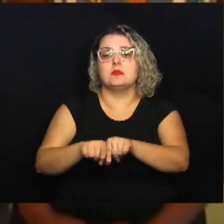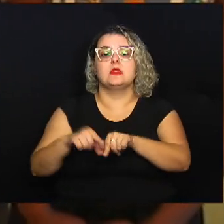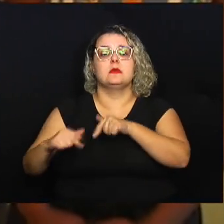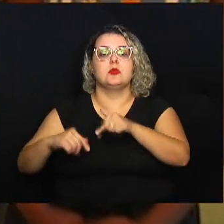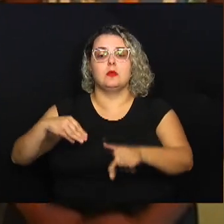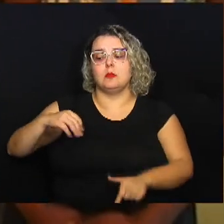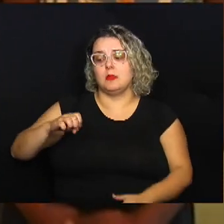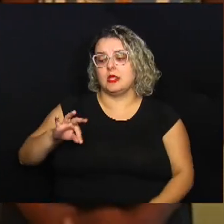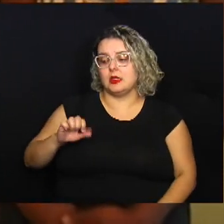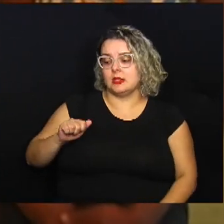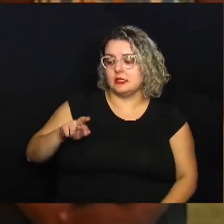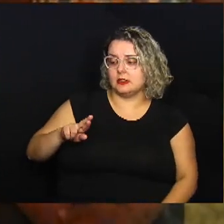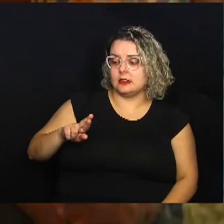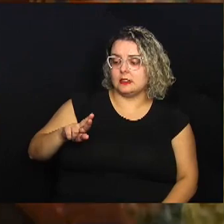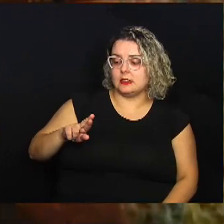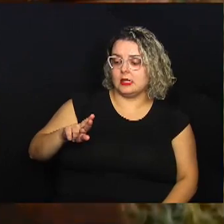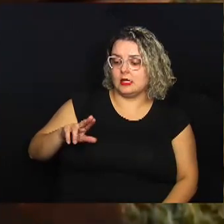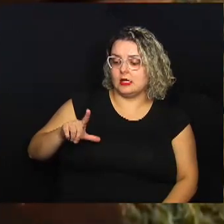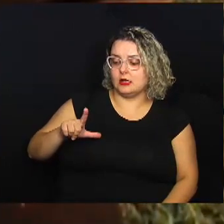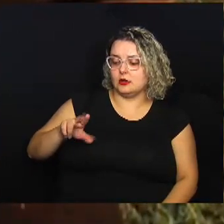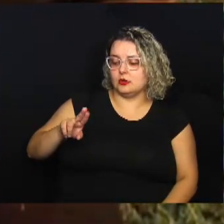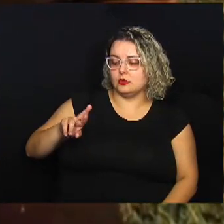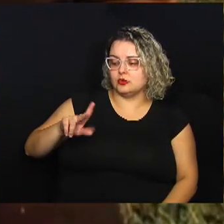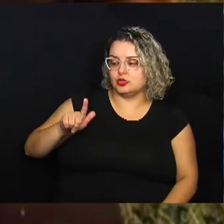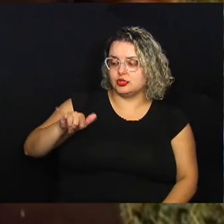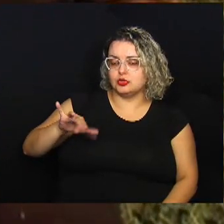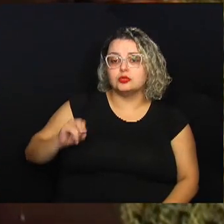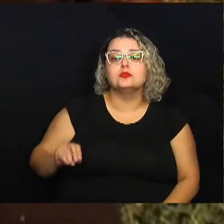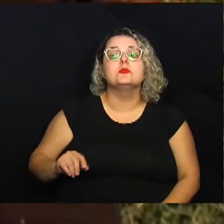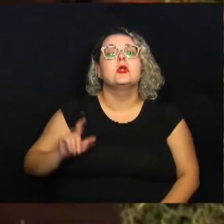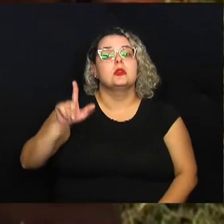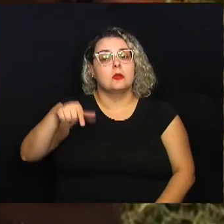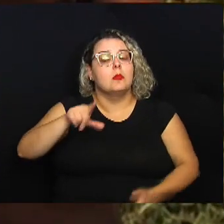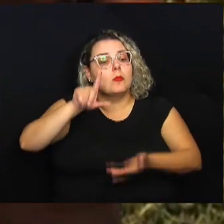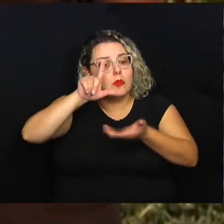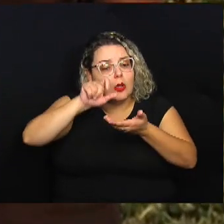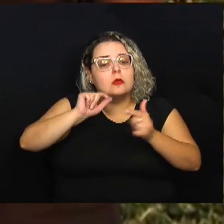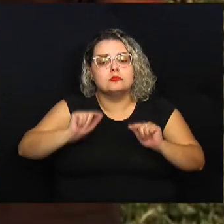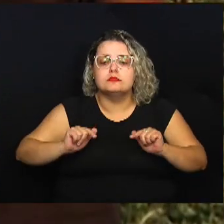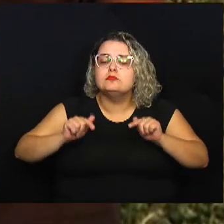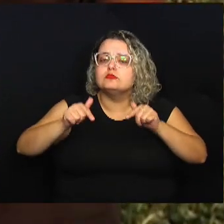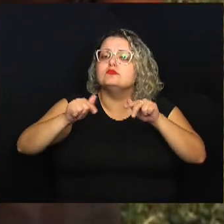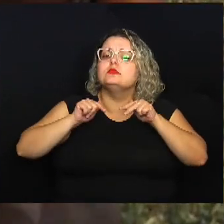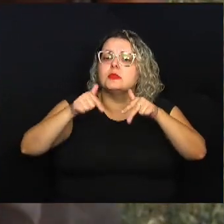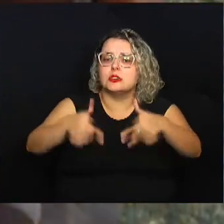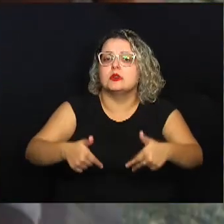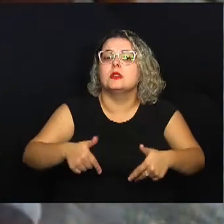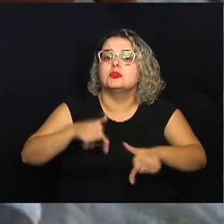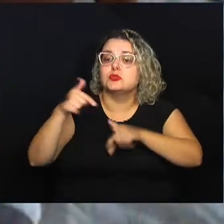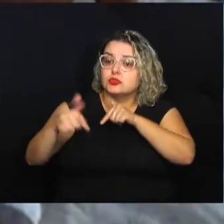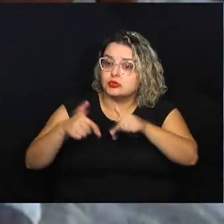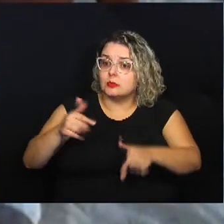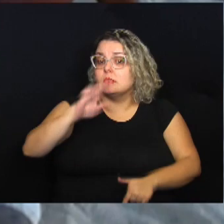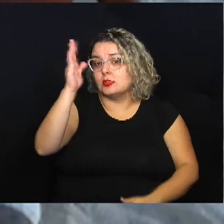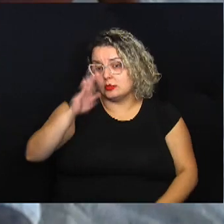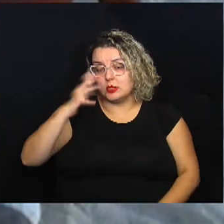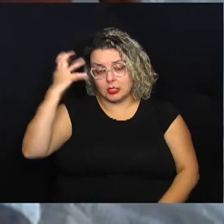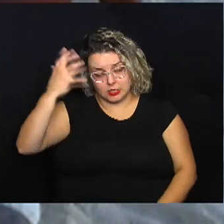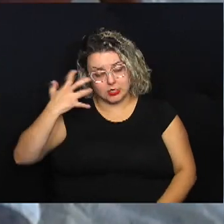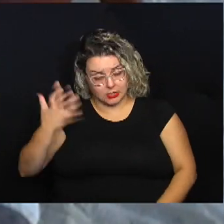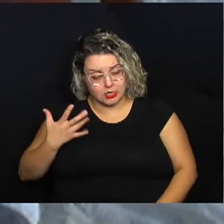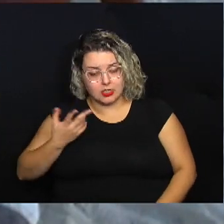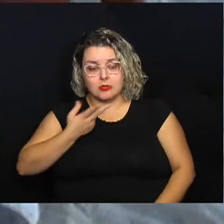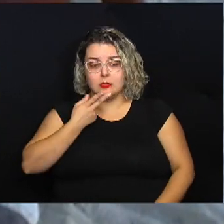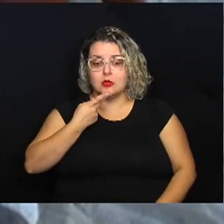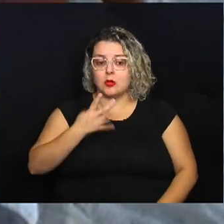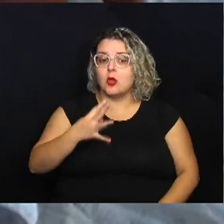como repórter fotográfico dedicado à luta política dos trabalhadores do Brasil. Guida Calisto contou que